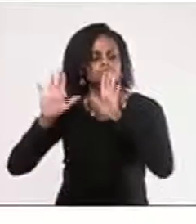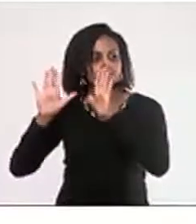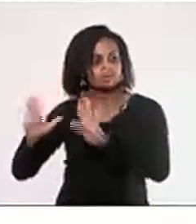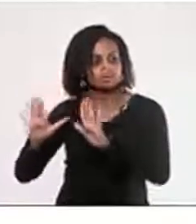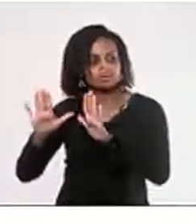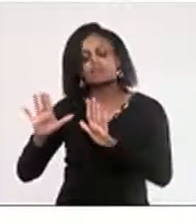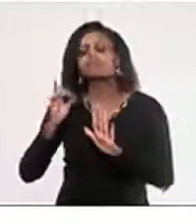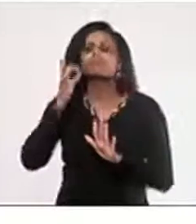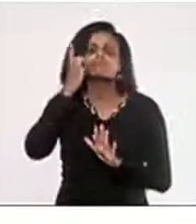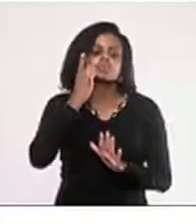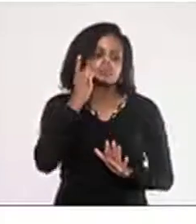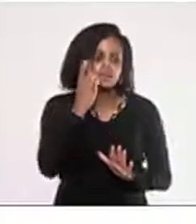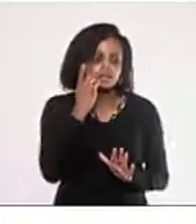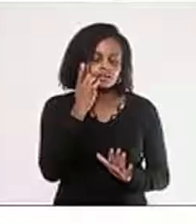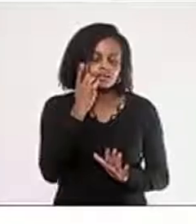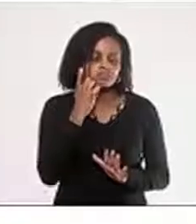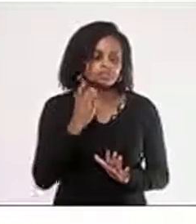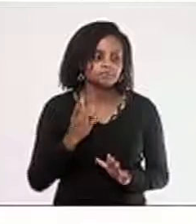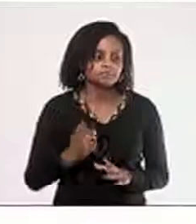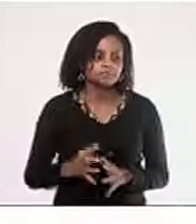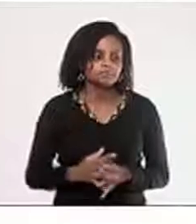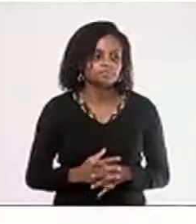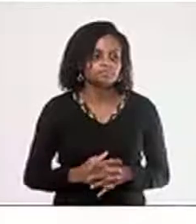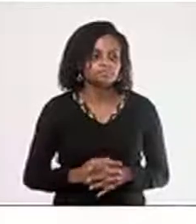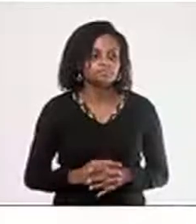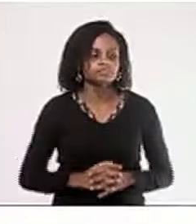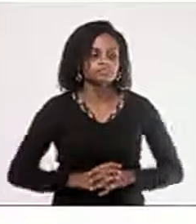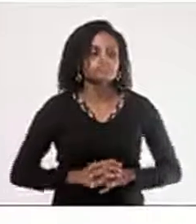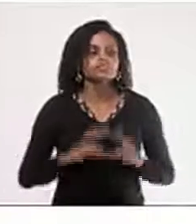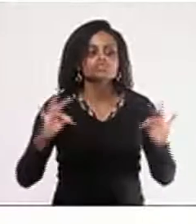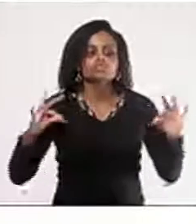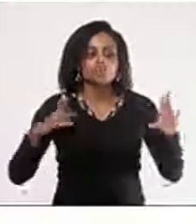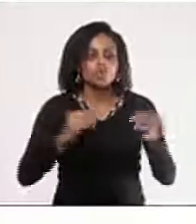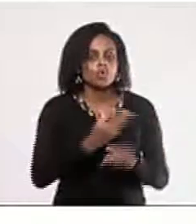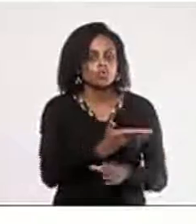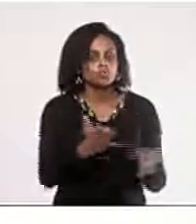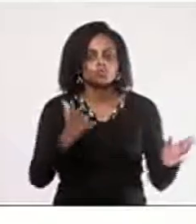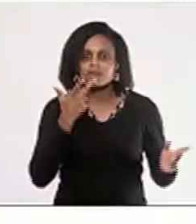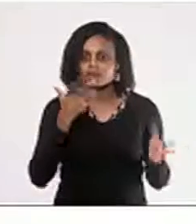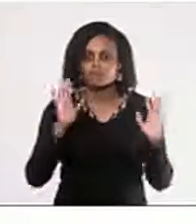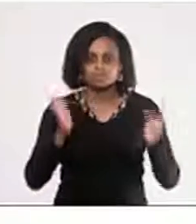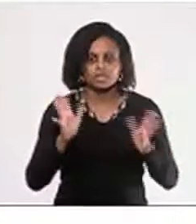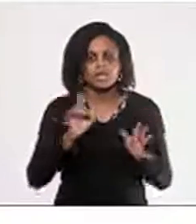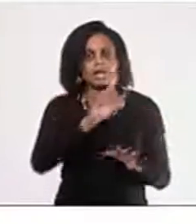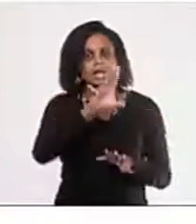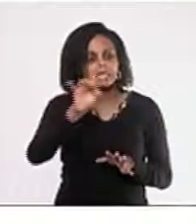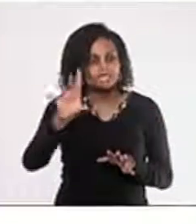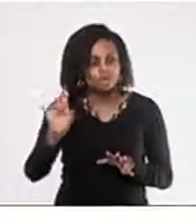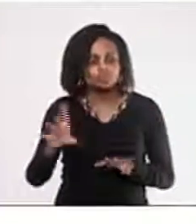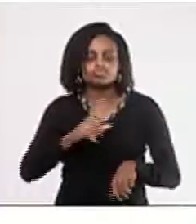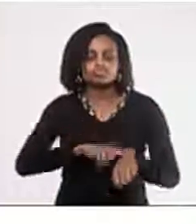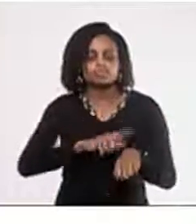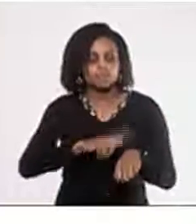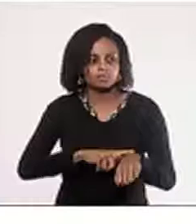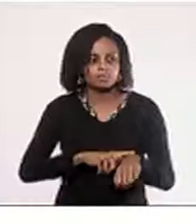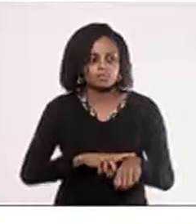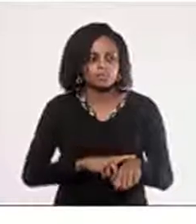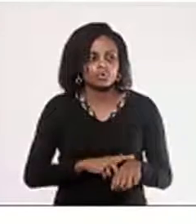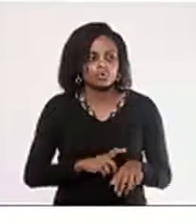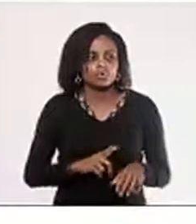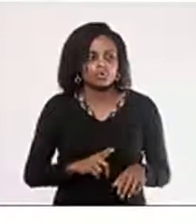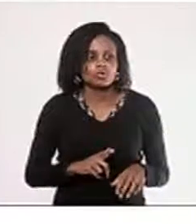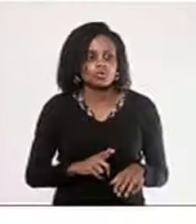Mas não pode imputar uma coisa garantir a fala do parlamentar, todos aqui falaram, cada um com eu seu... Eu pedi a parte a ele. Aí tudo